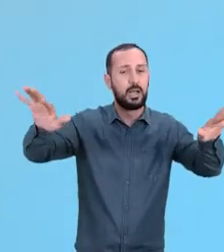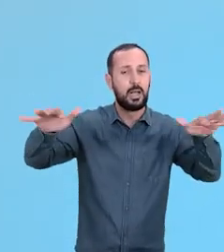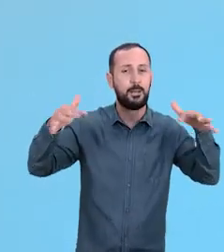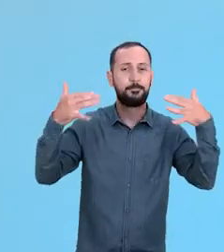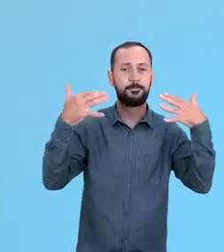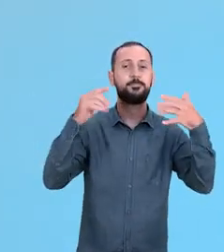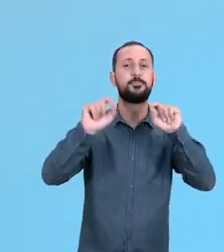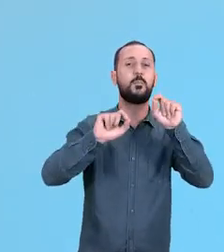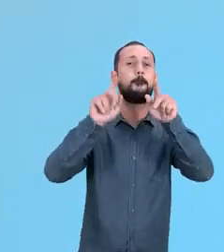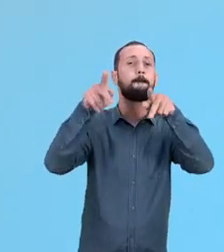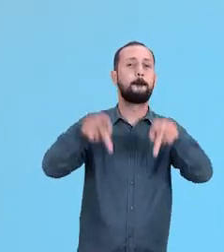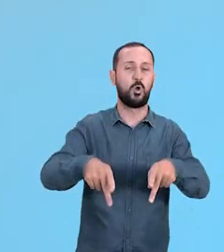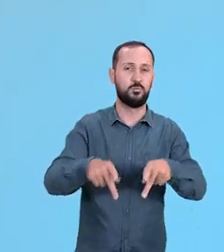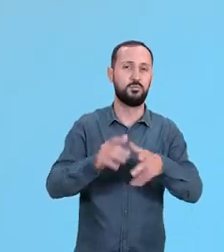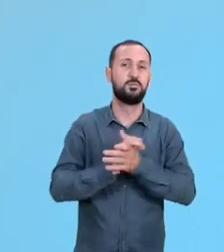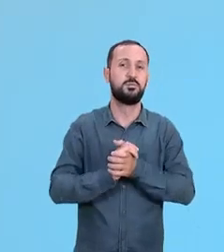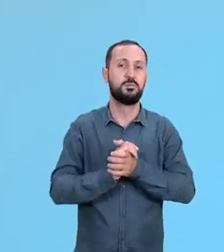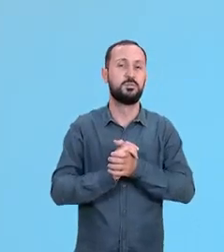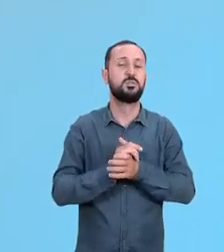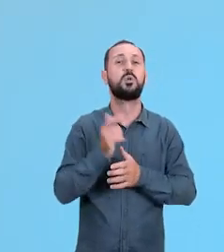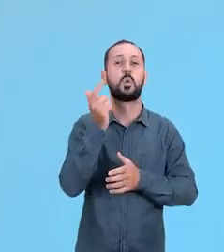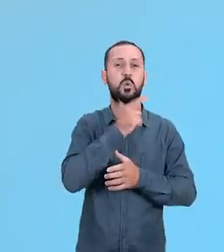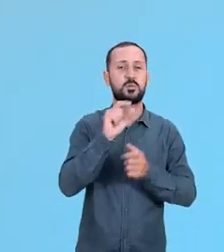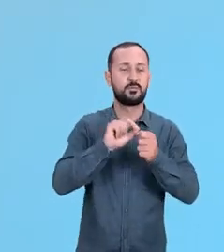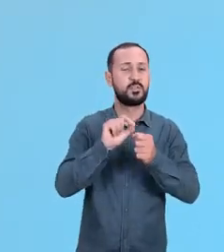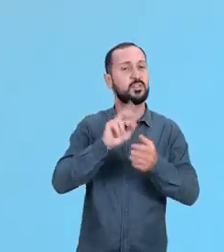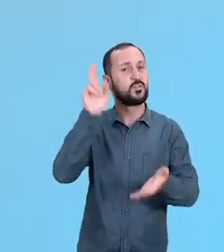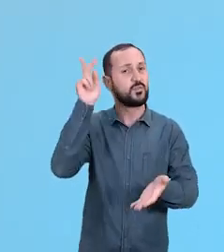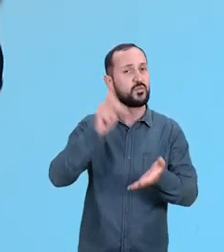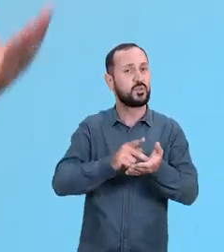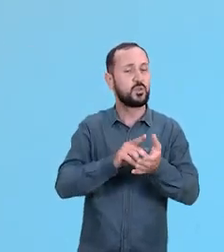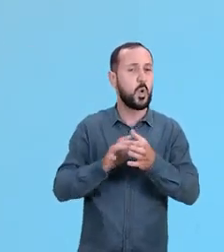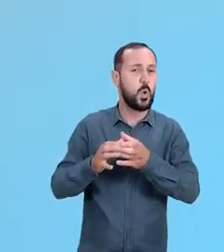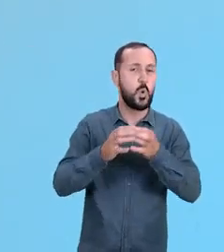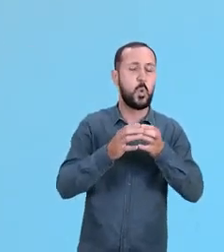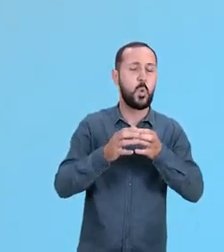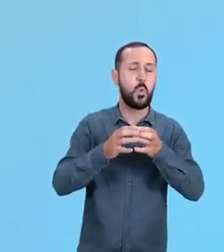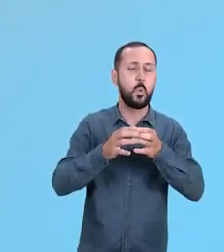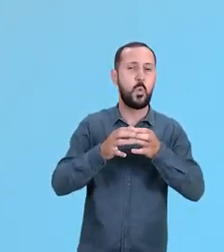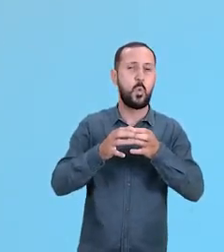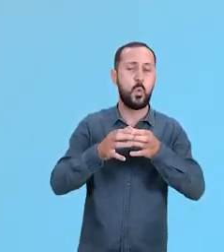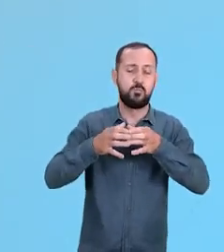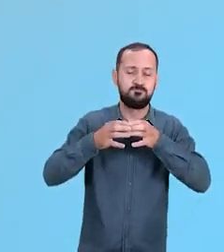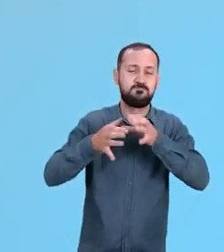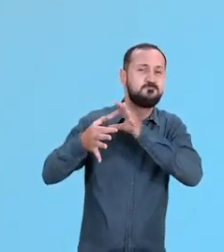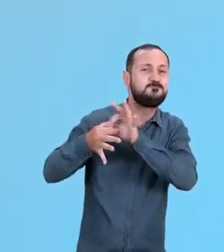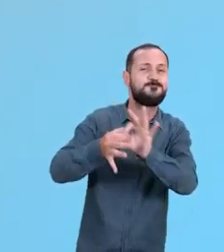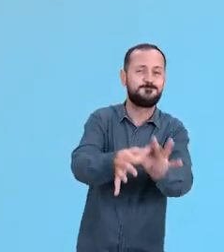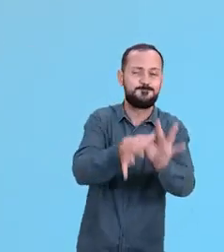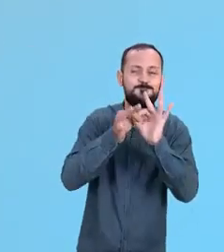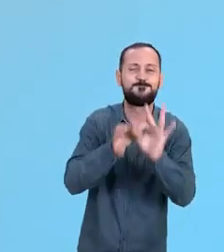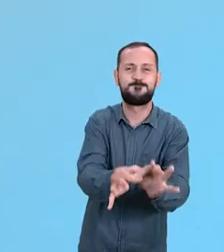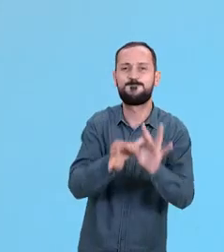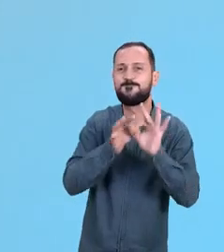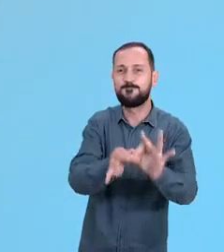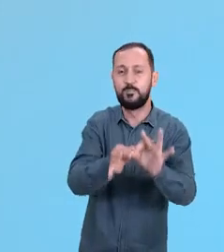atenção da população, nós criamos uma verdadeira onda, né? Criamos